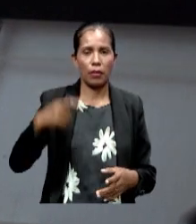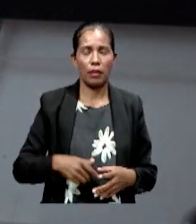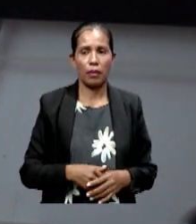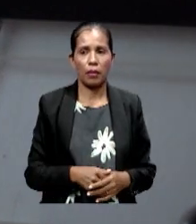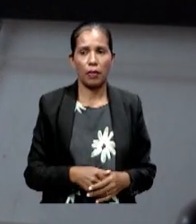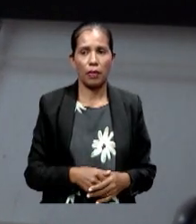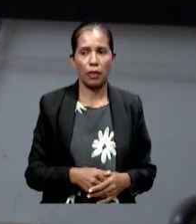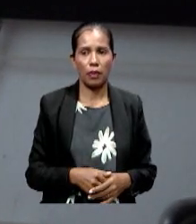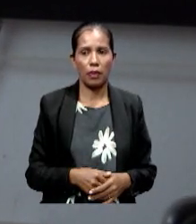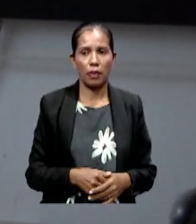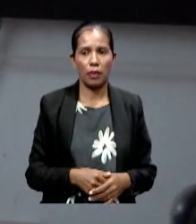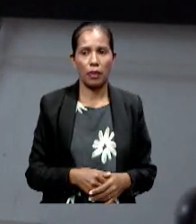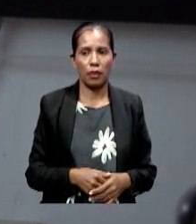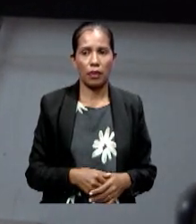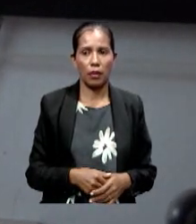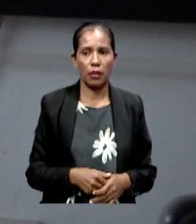ba